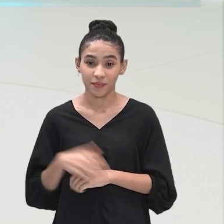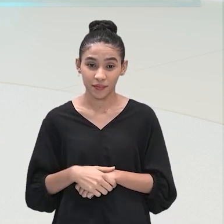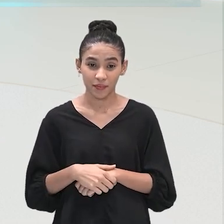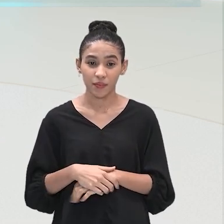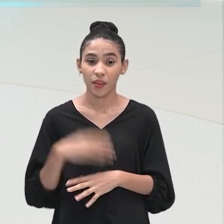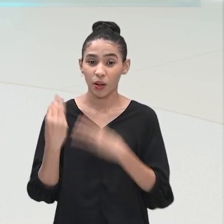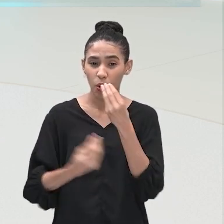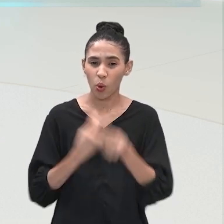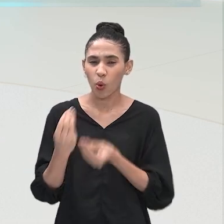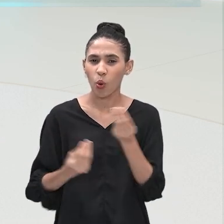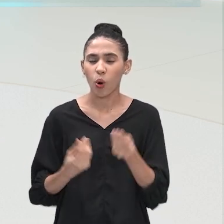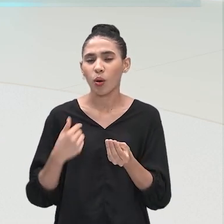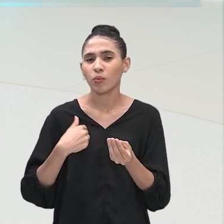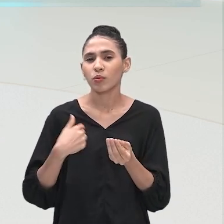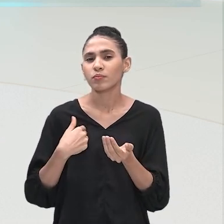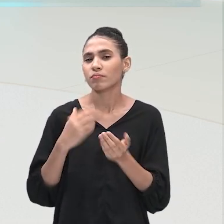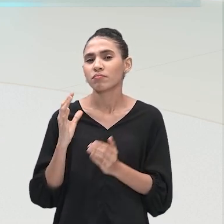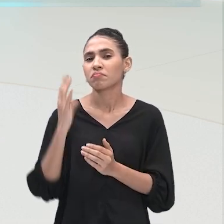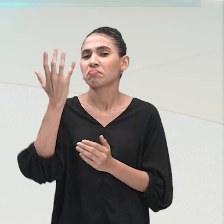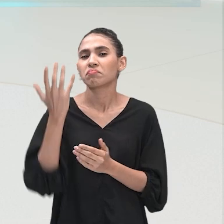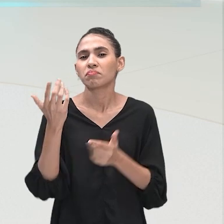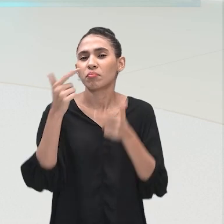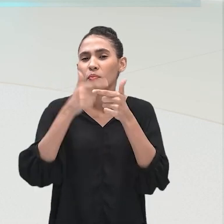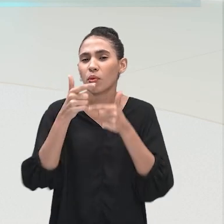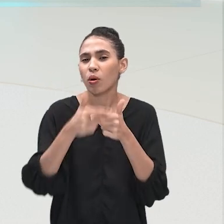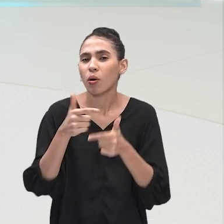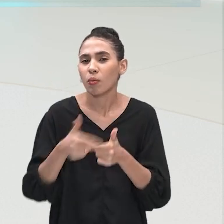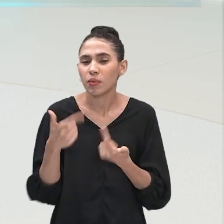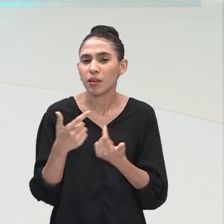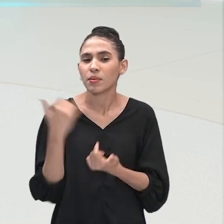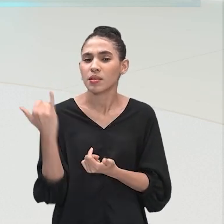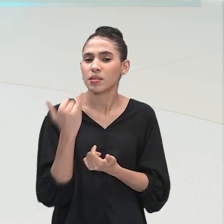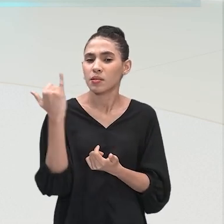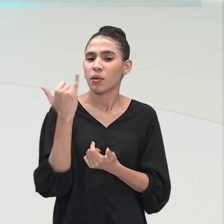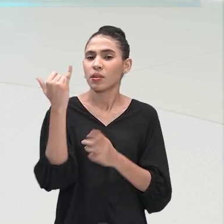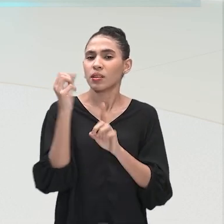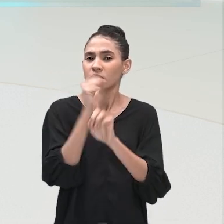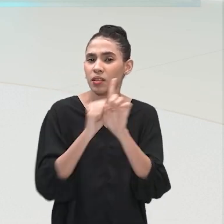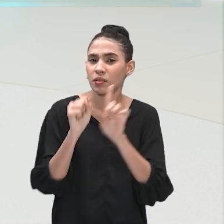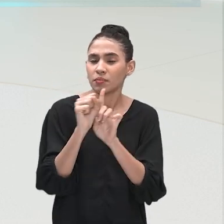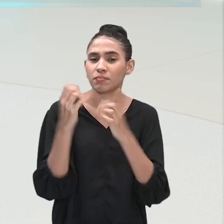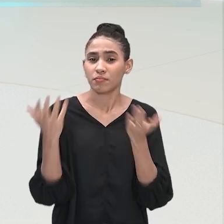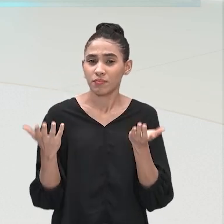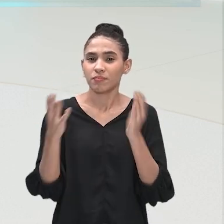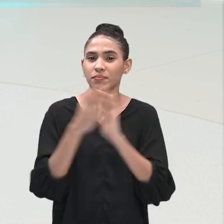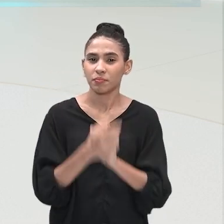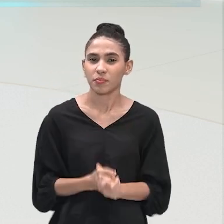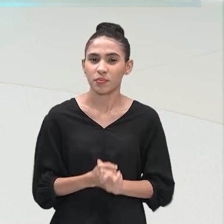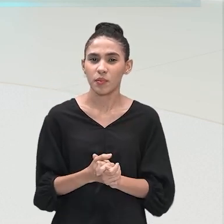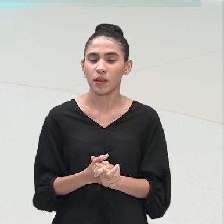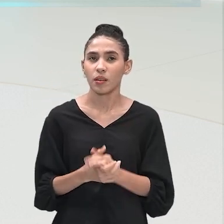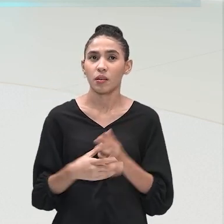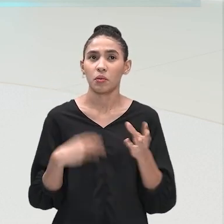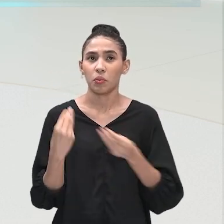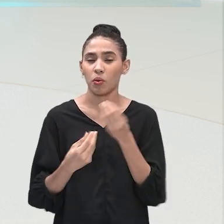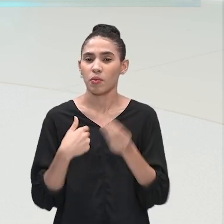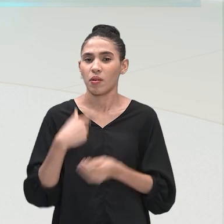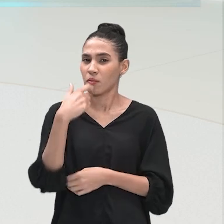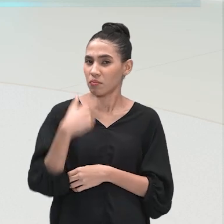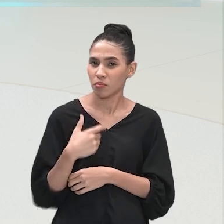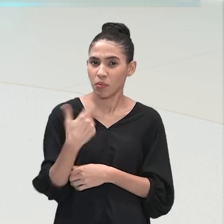Como posicionar-se diante de questões de relevância social? Olha só, como é que eu posso